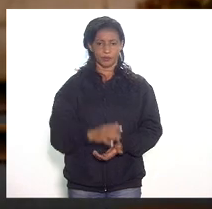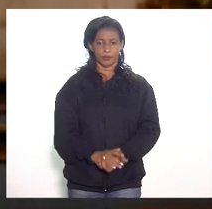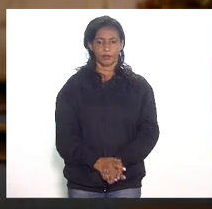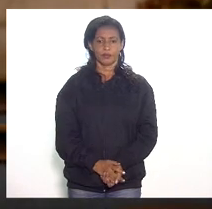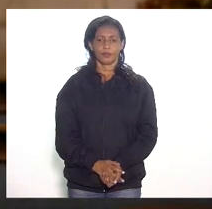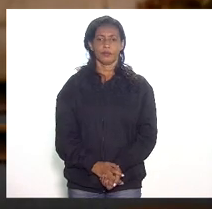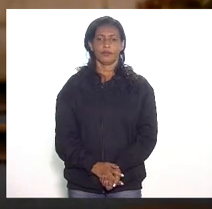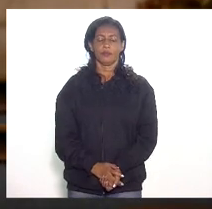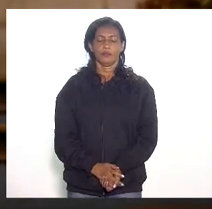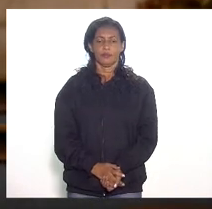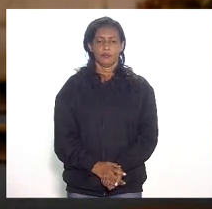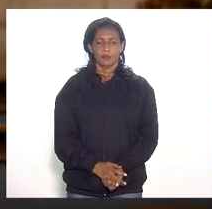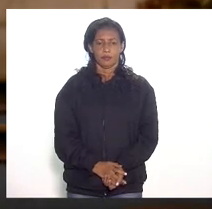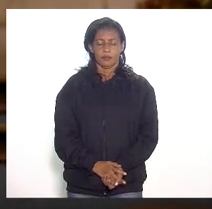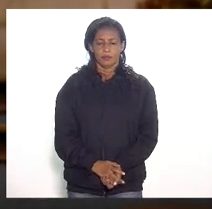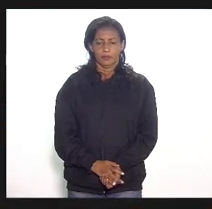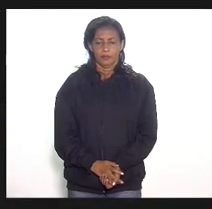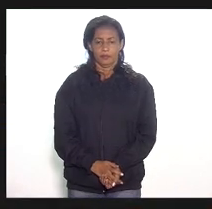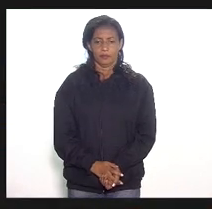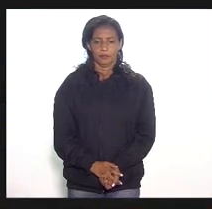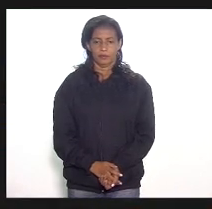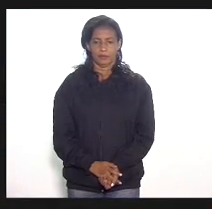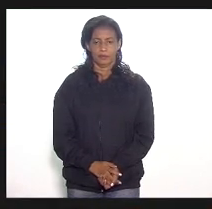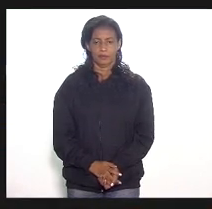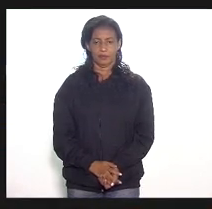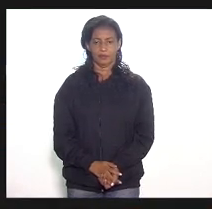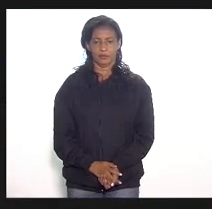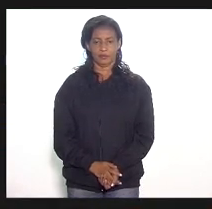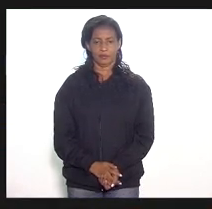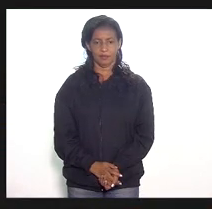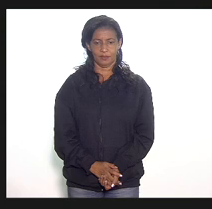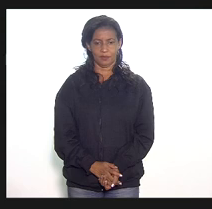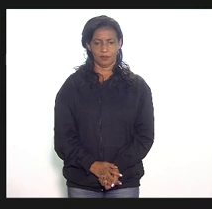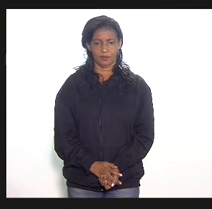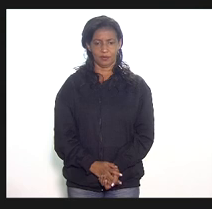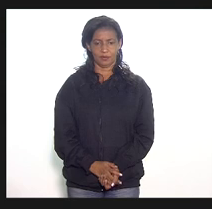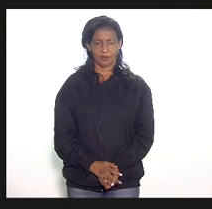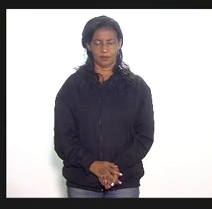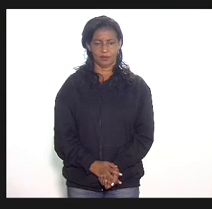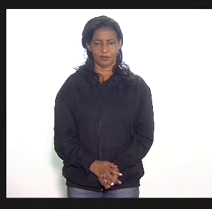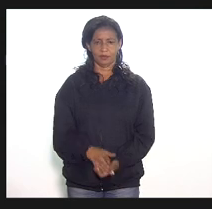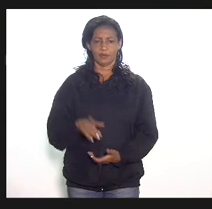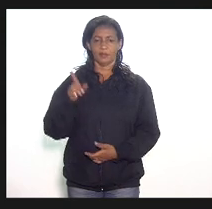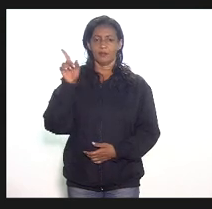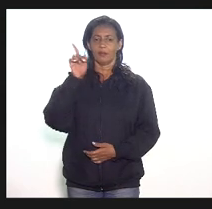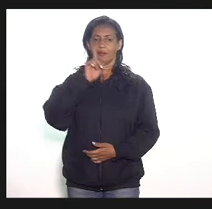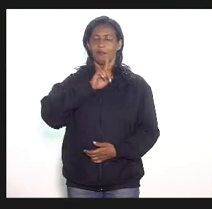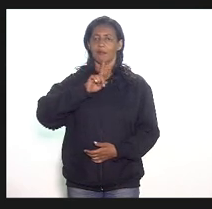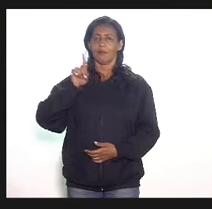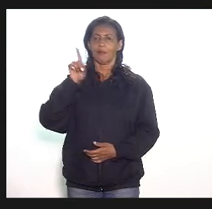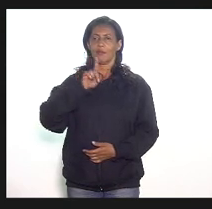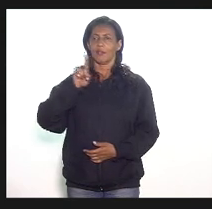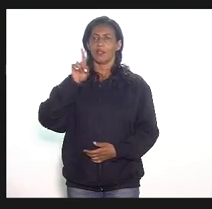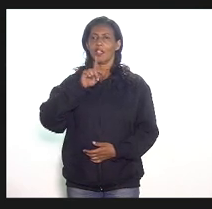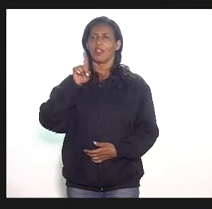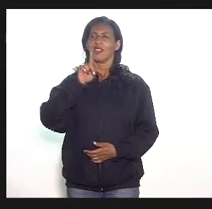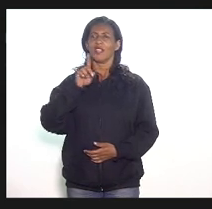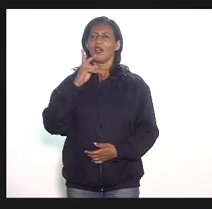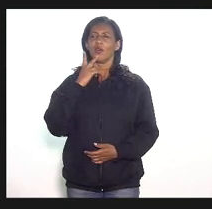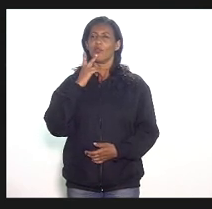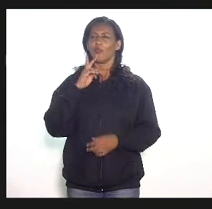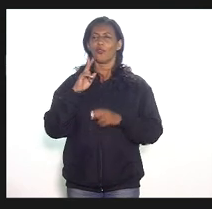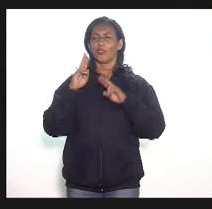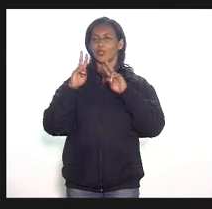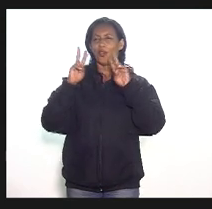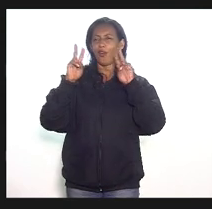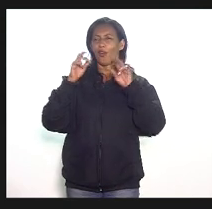Não, presidente. É só para saber que agora eu vou chamar o Pinoploca Rodrigo Amorim de dublê de policial, que o senhor